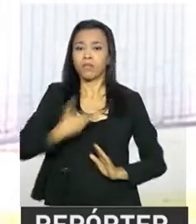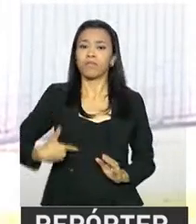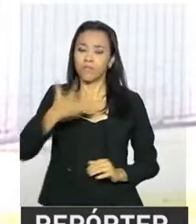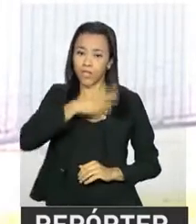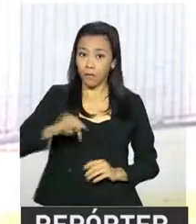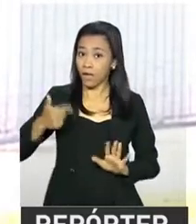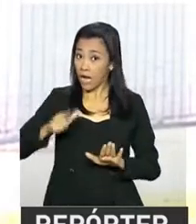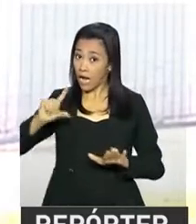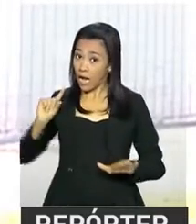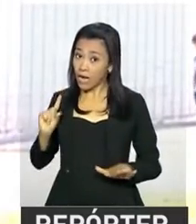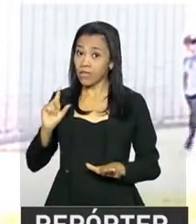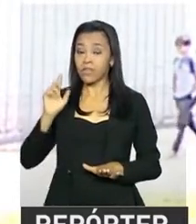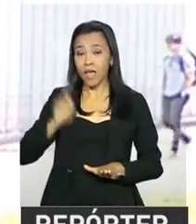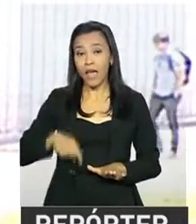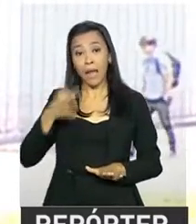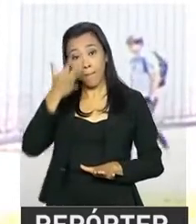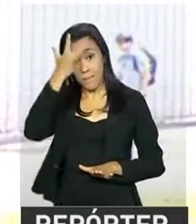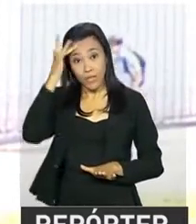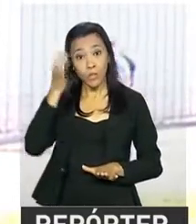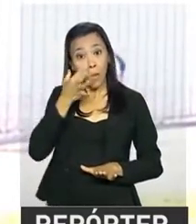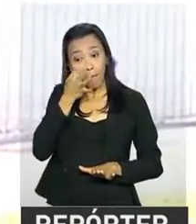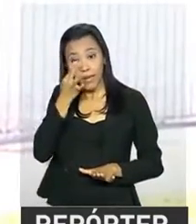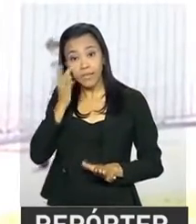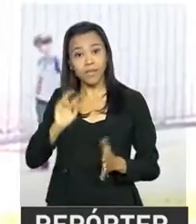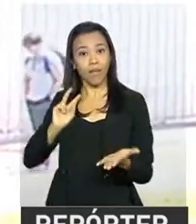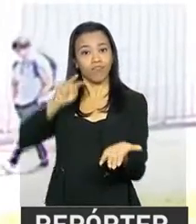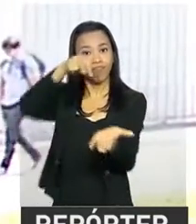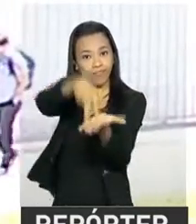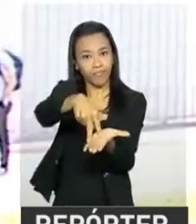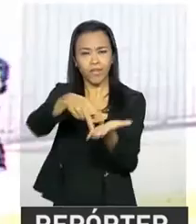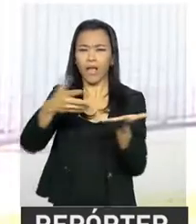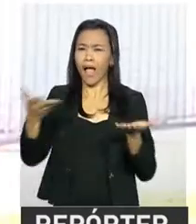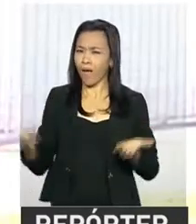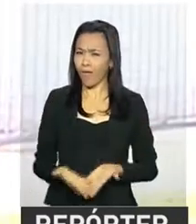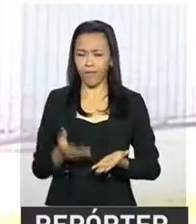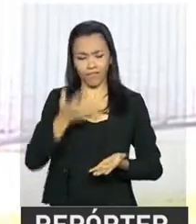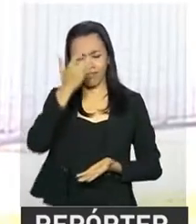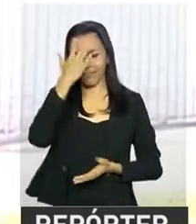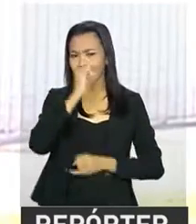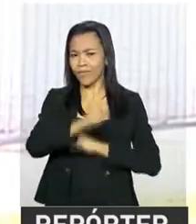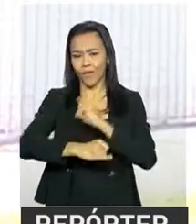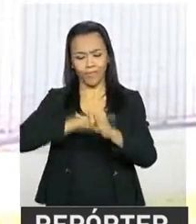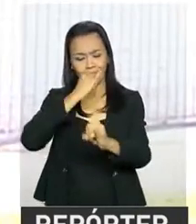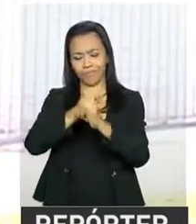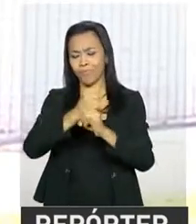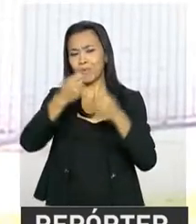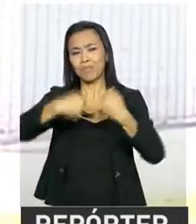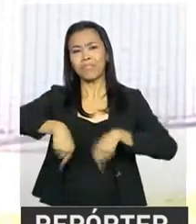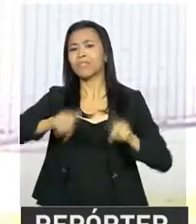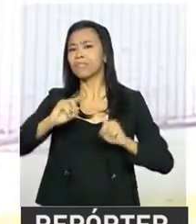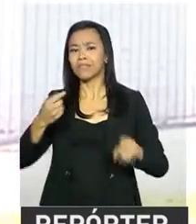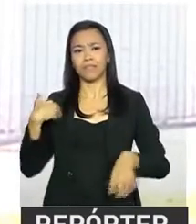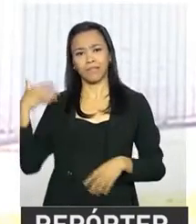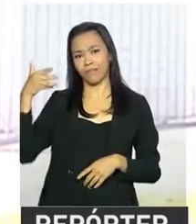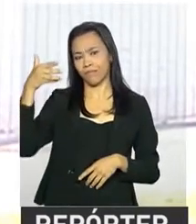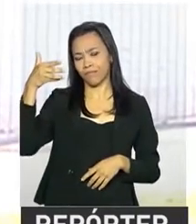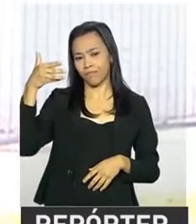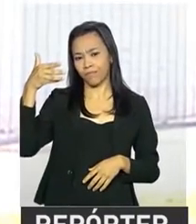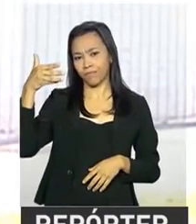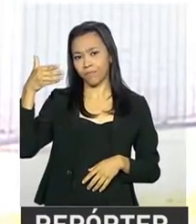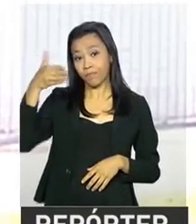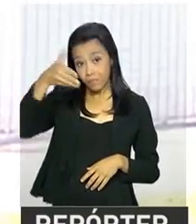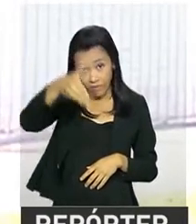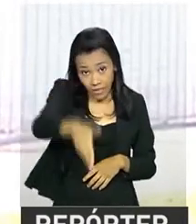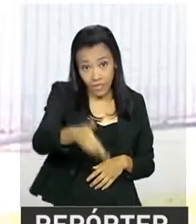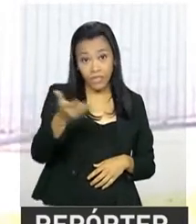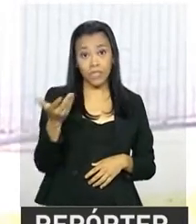feita de forma presencial o lançamento da plataforma as pessoas não vão mais precisar aí é precisar